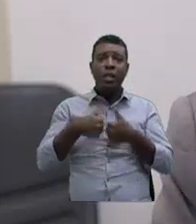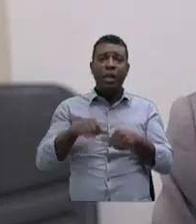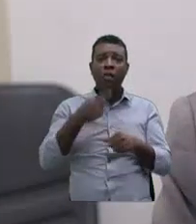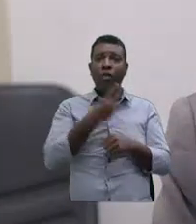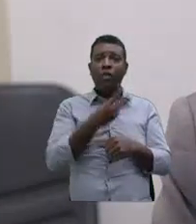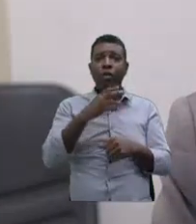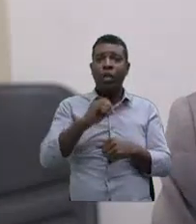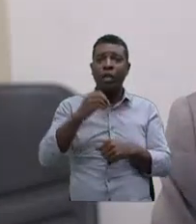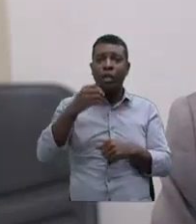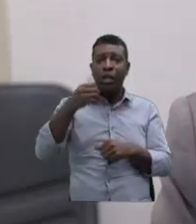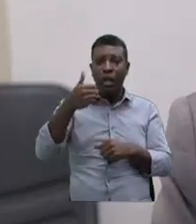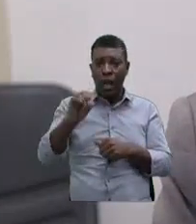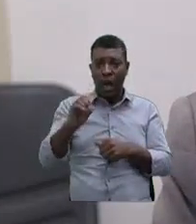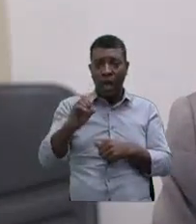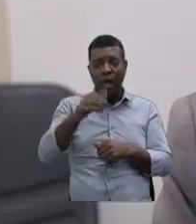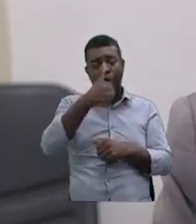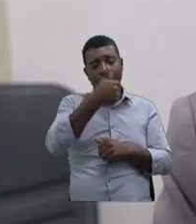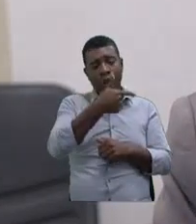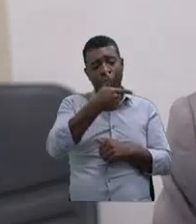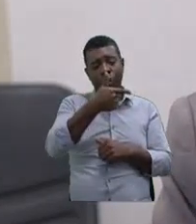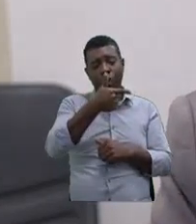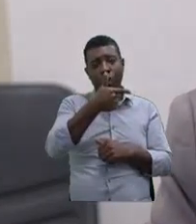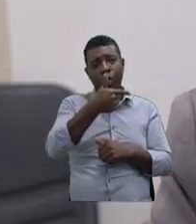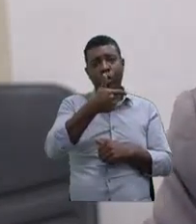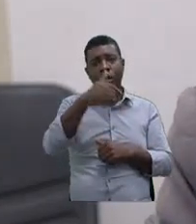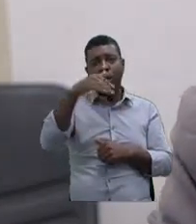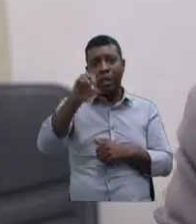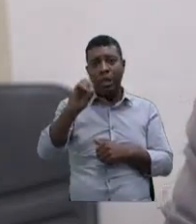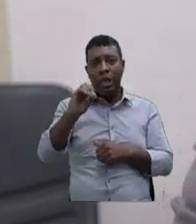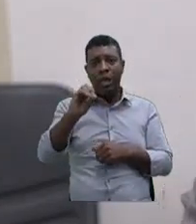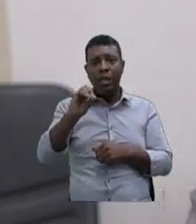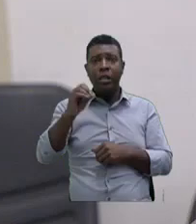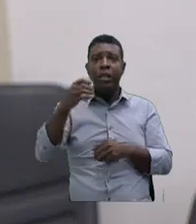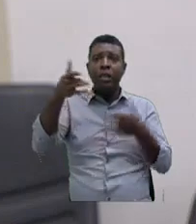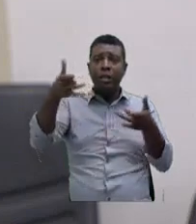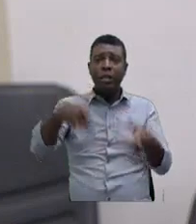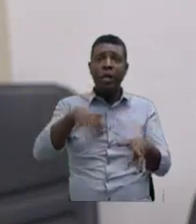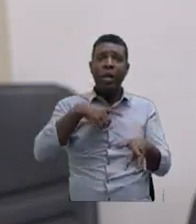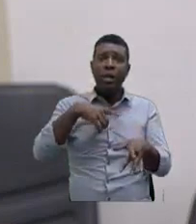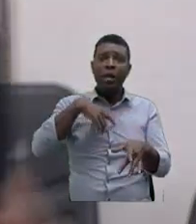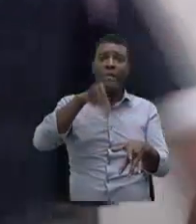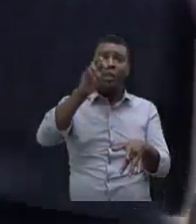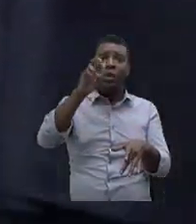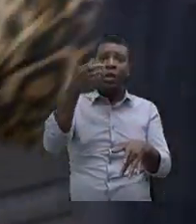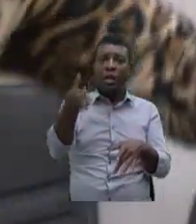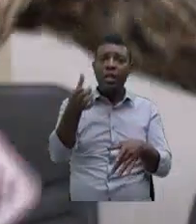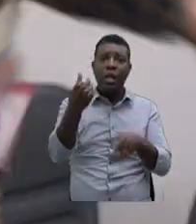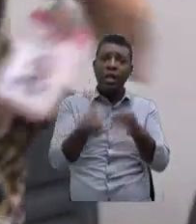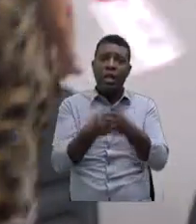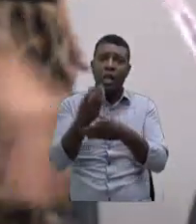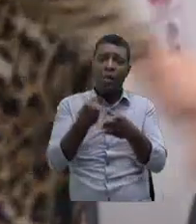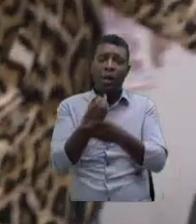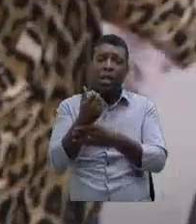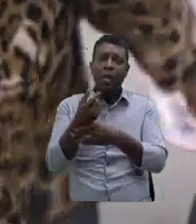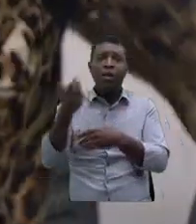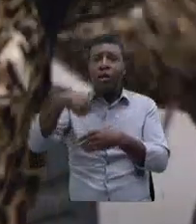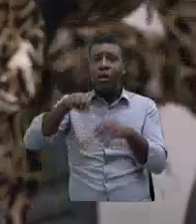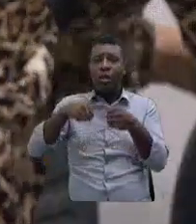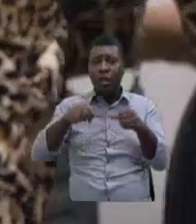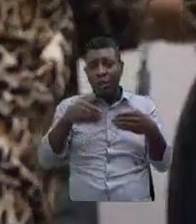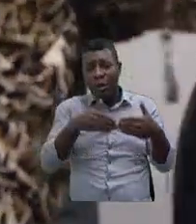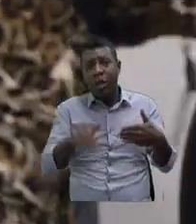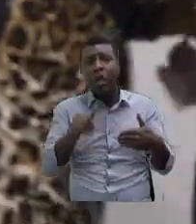semana, o povo trabalhou. Mas não podemos esmorecer, e temos 56 em elaboração, ainda é pouco. Nós estamos aqui há 15